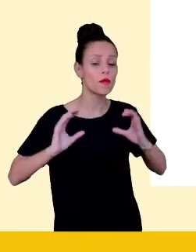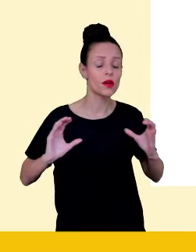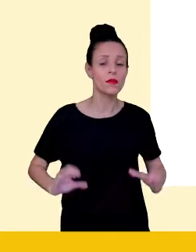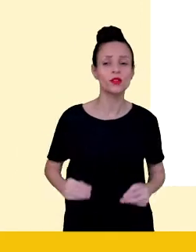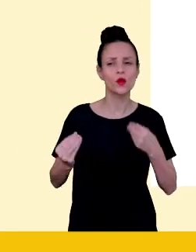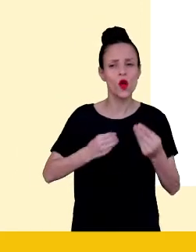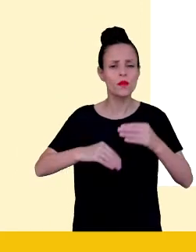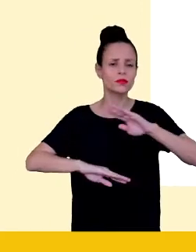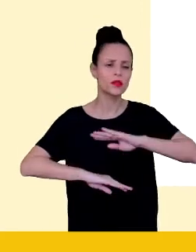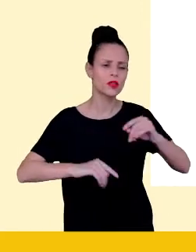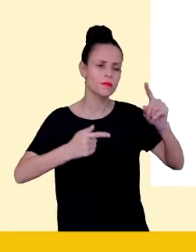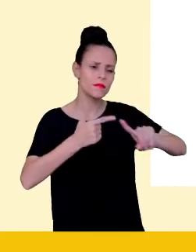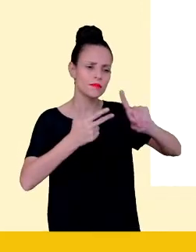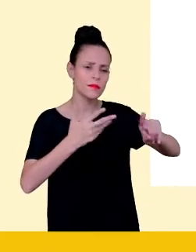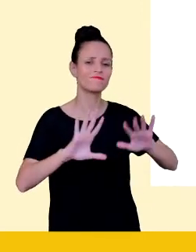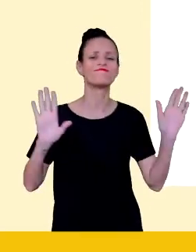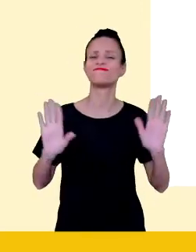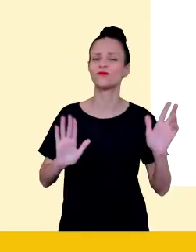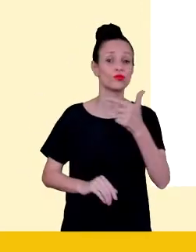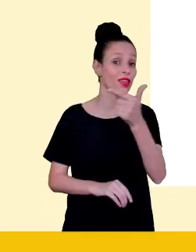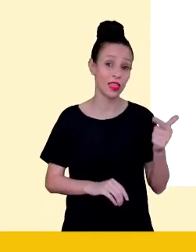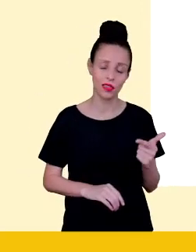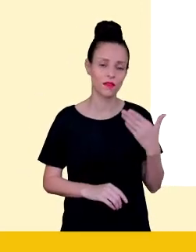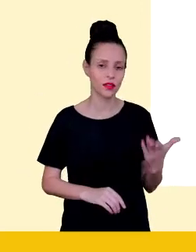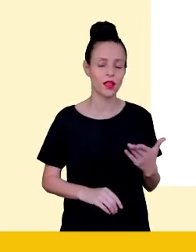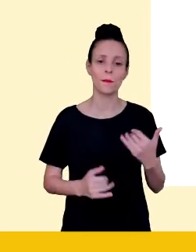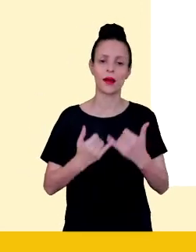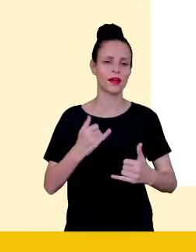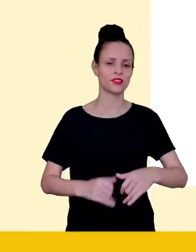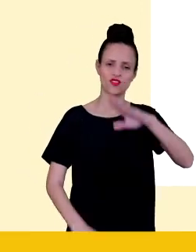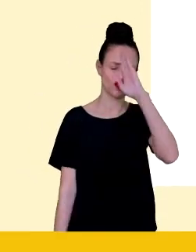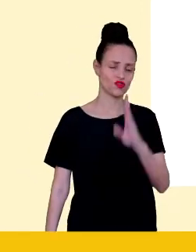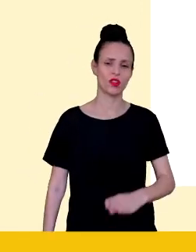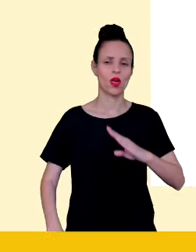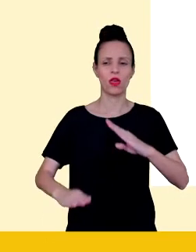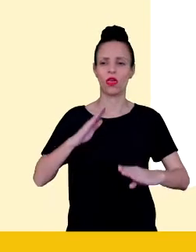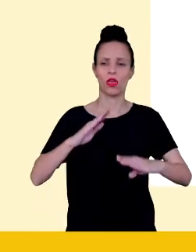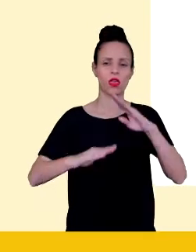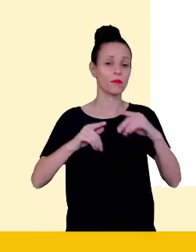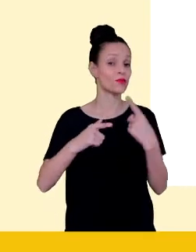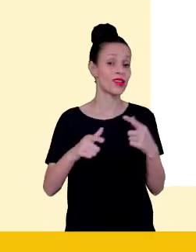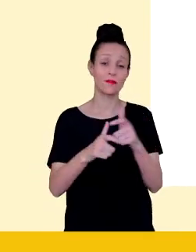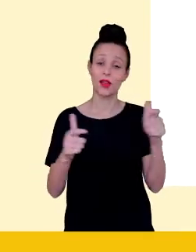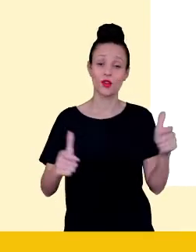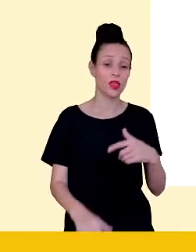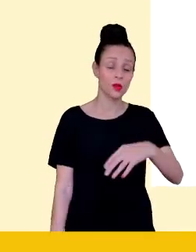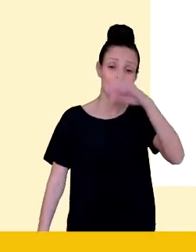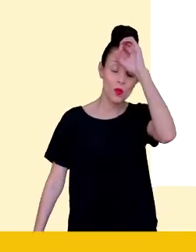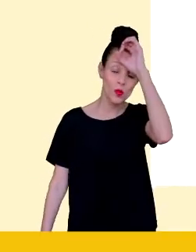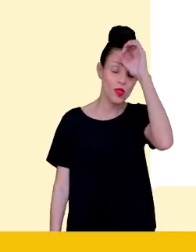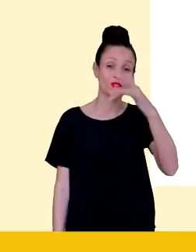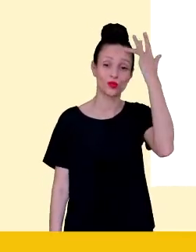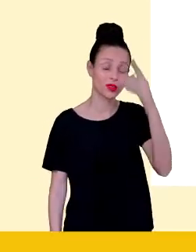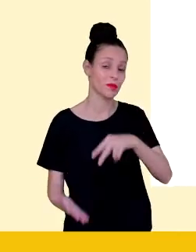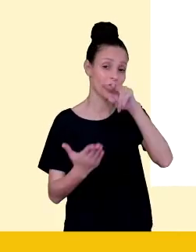que situação, entendeu? Então, assim, eles já foram, tipo, como robôs, programados, porque a maioria não tinha leitura,